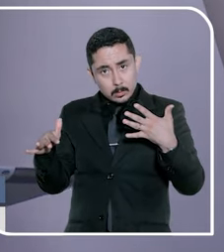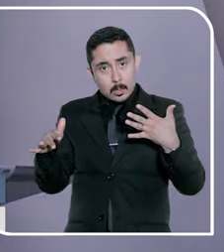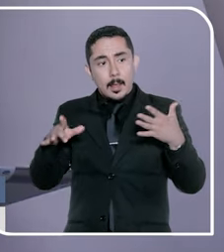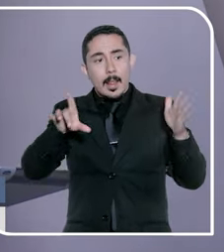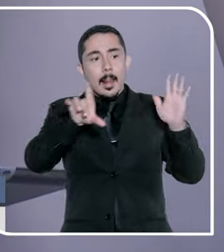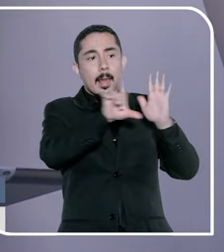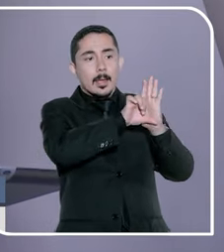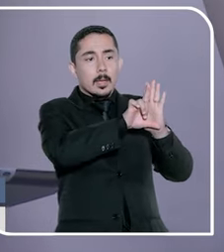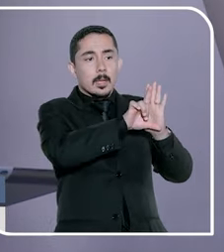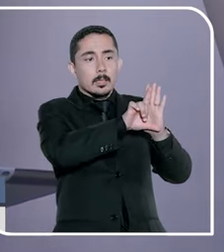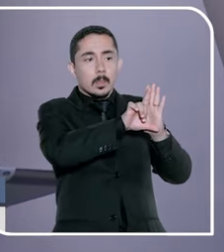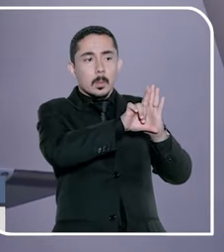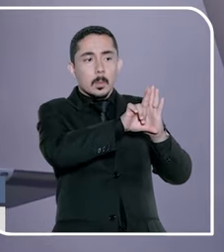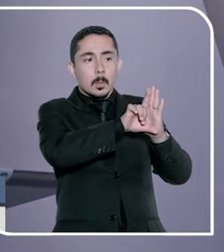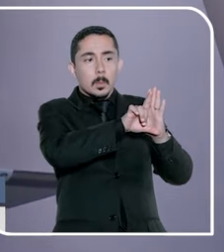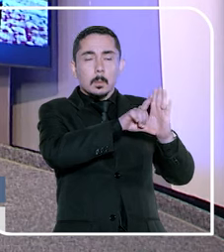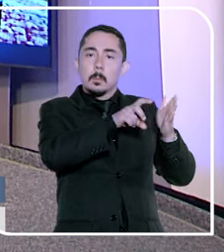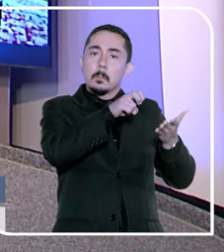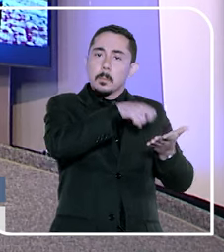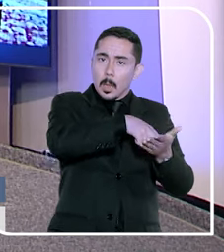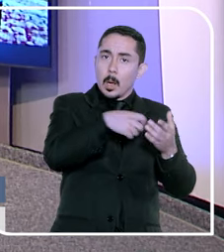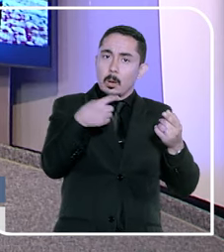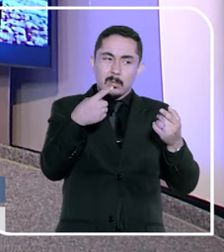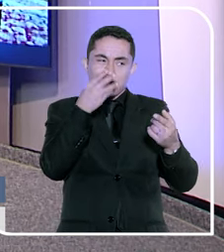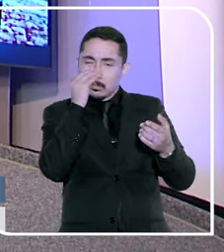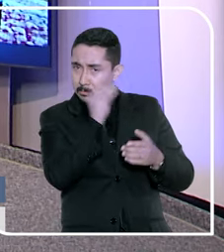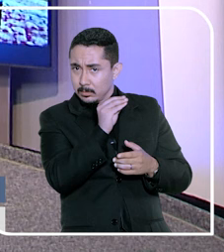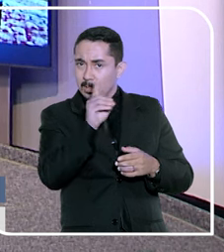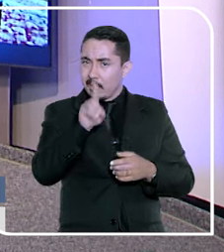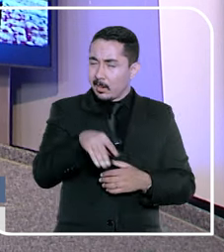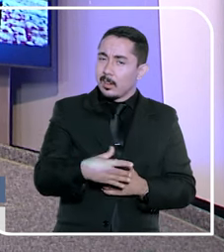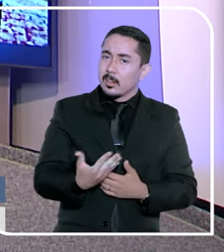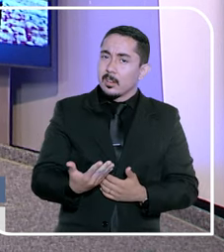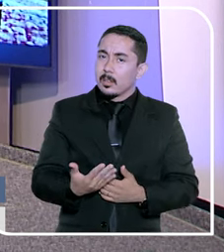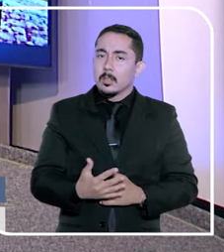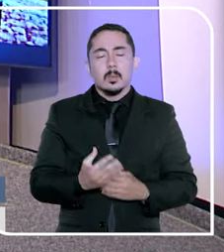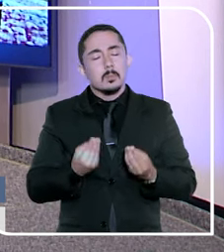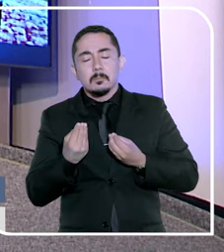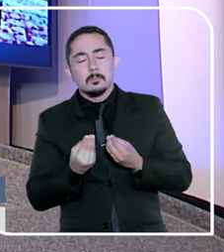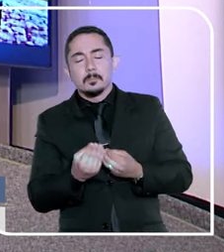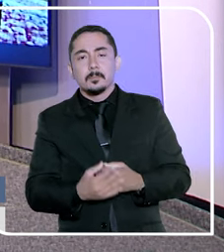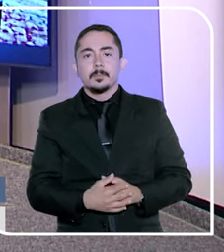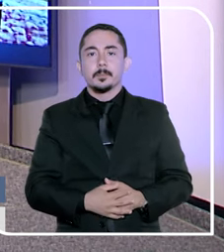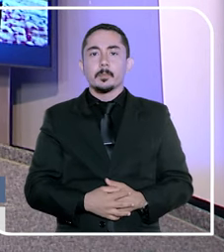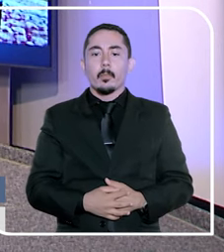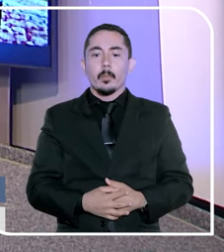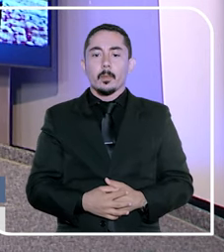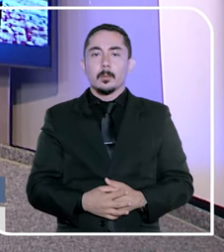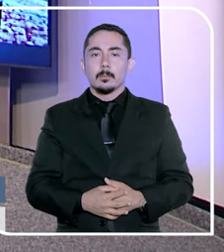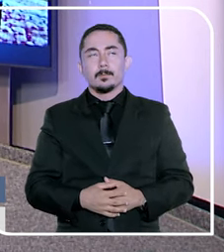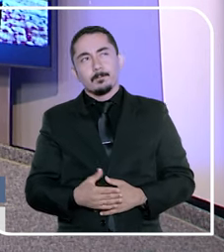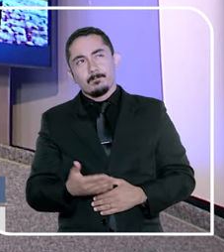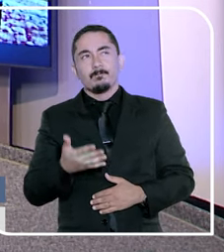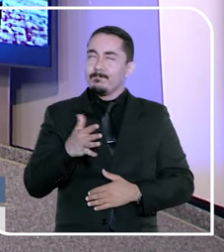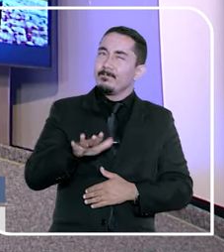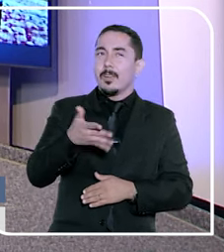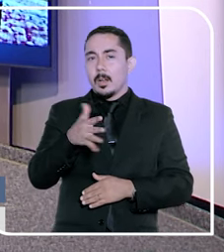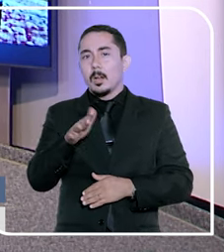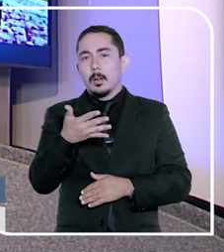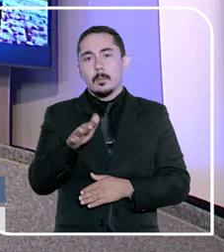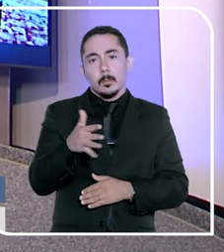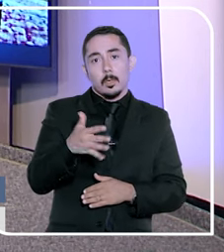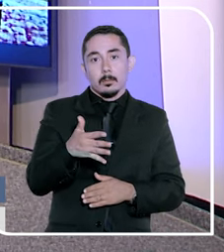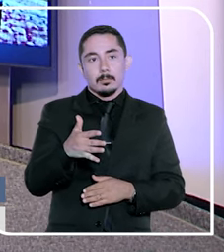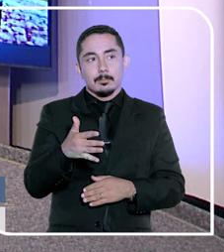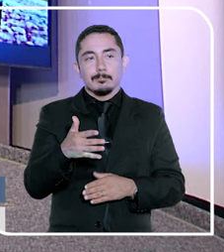desconsiderada um tanto quanto ou não Fátima inicialmente também cumprimento